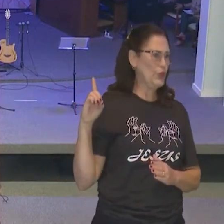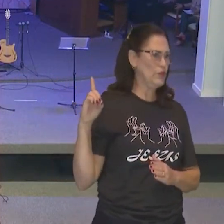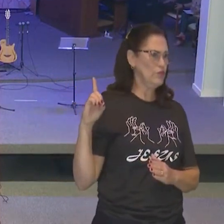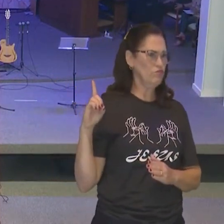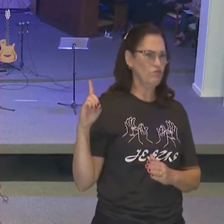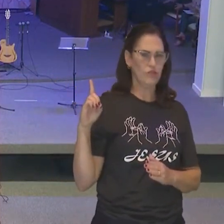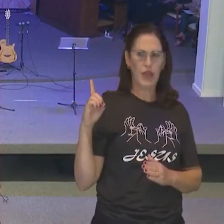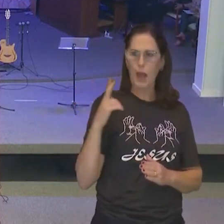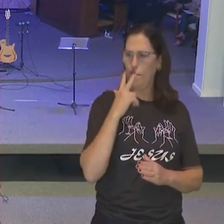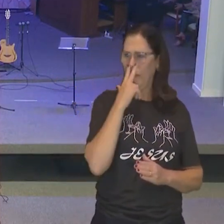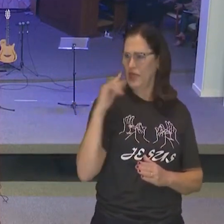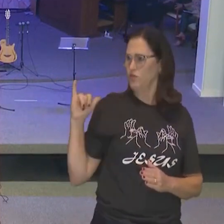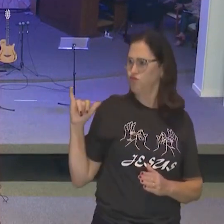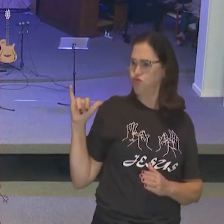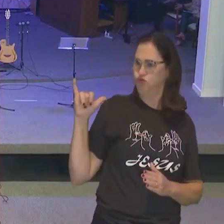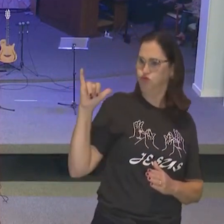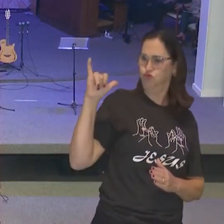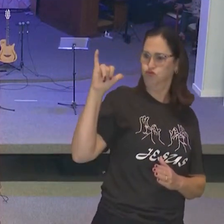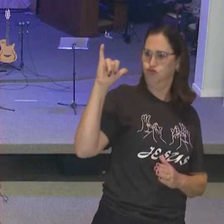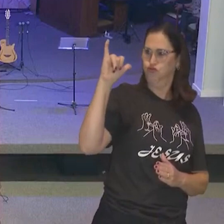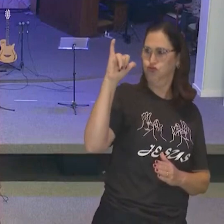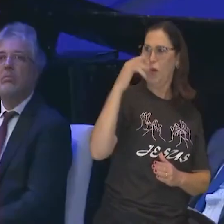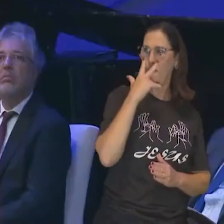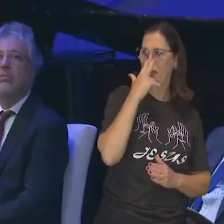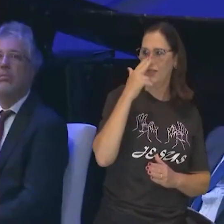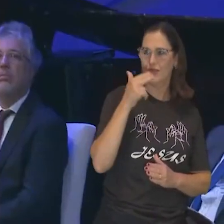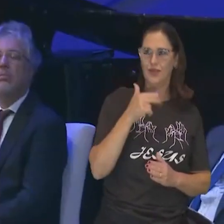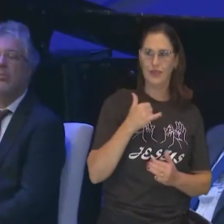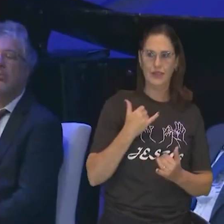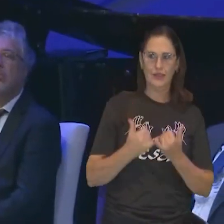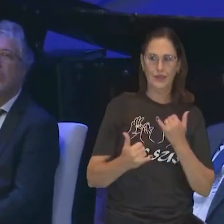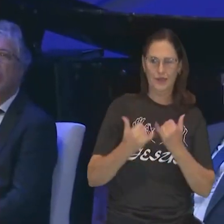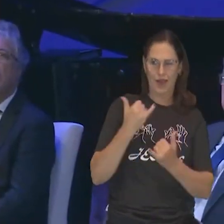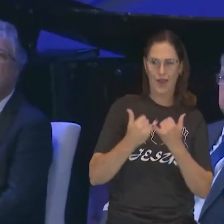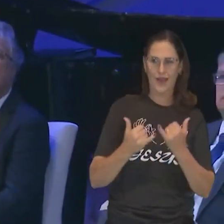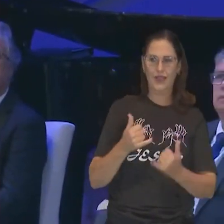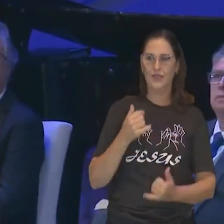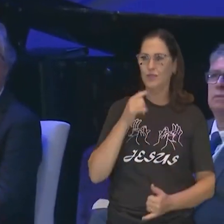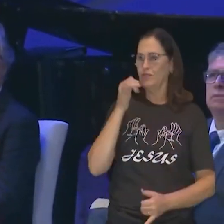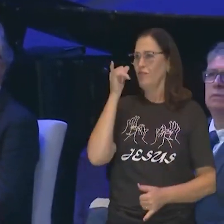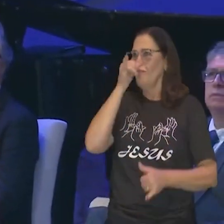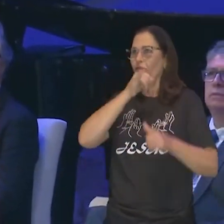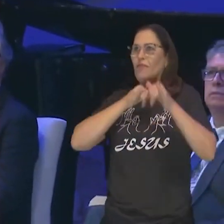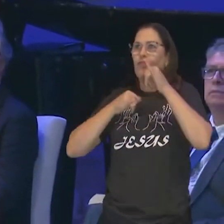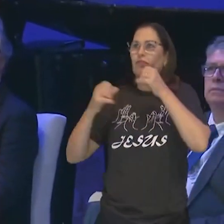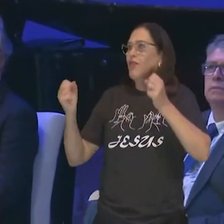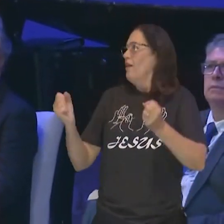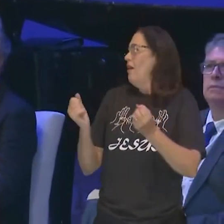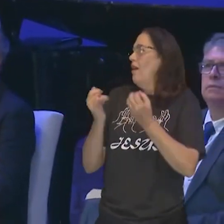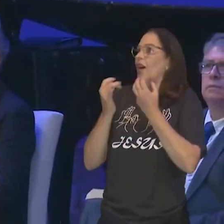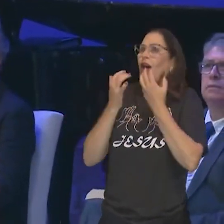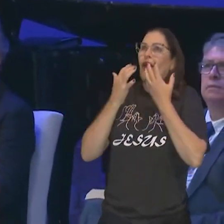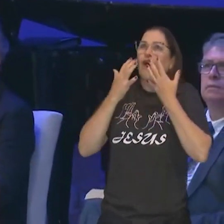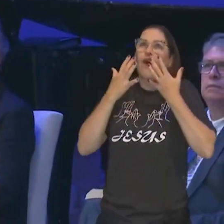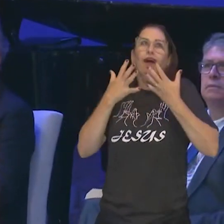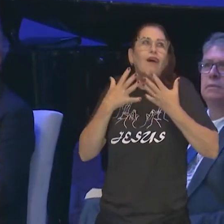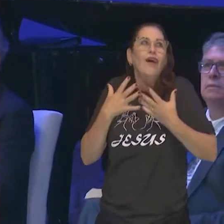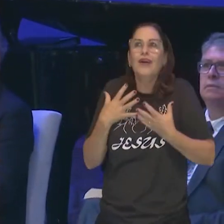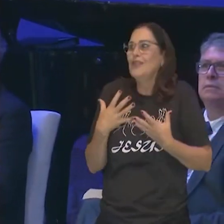Boeing 757, um perfume espetacular que entrou pelas minhas